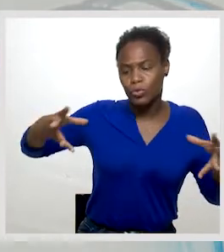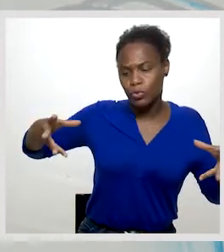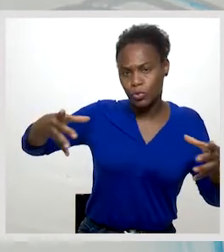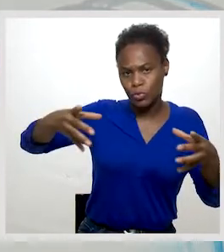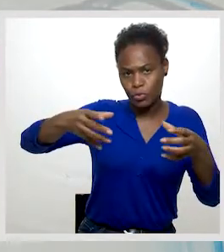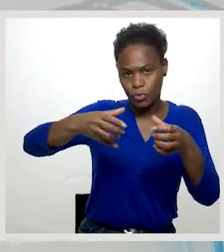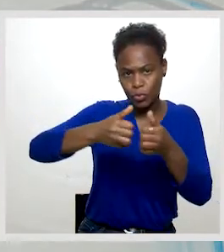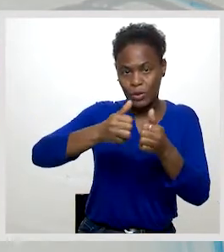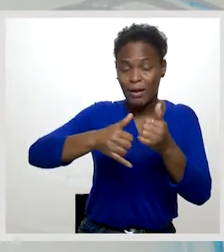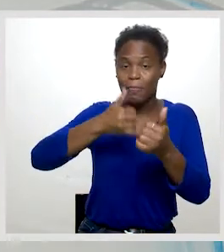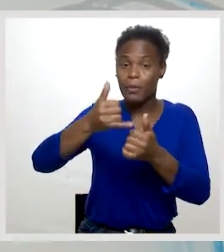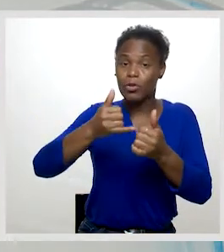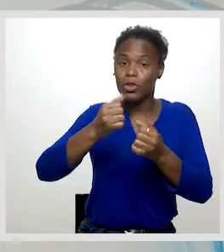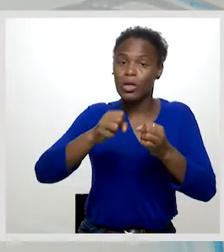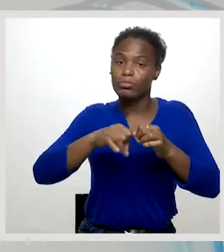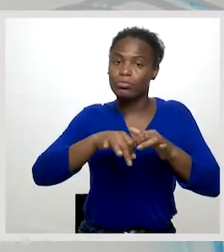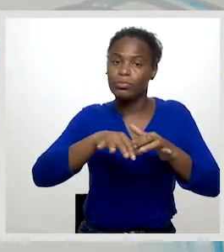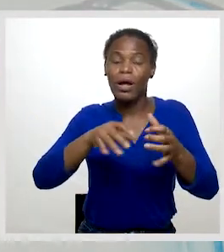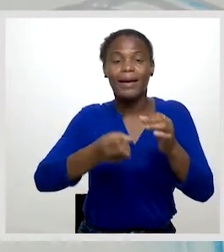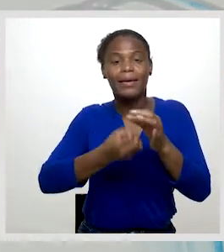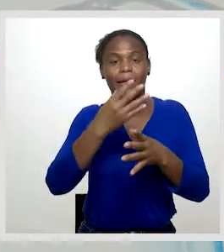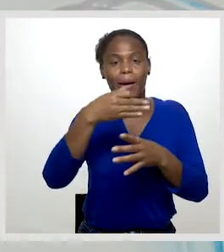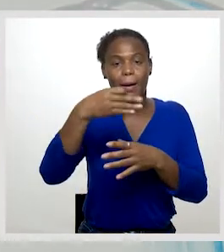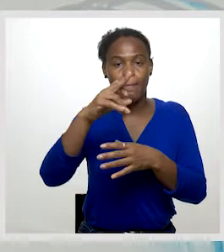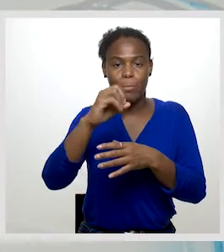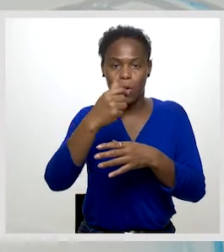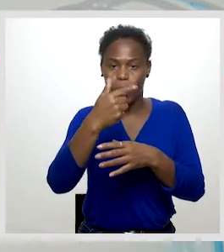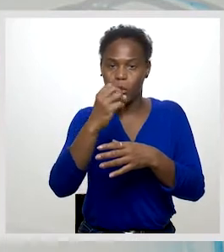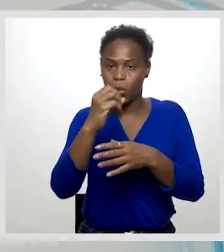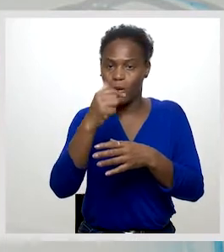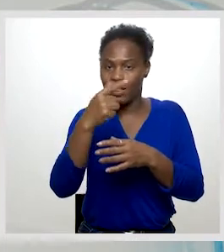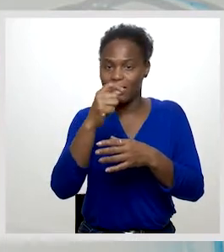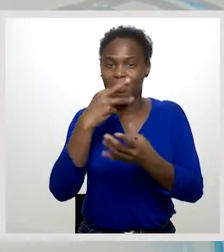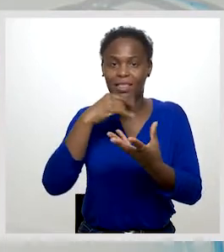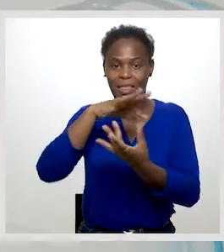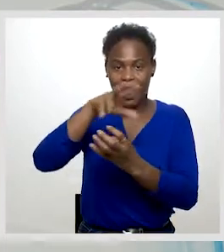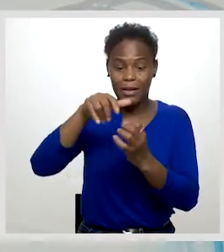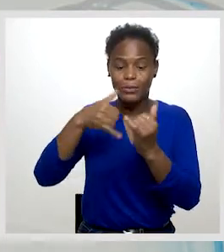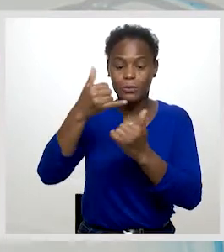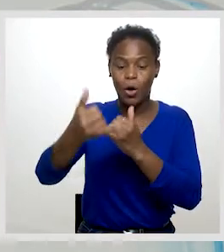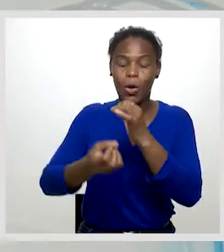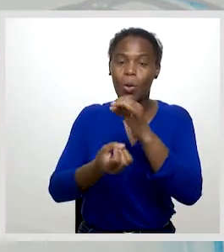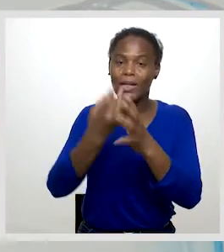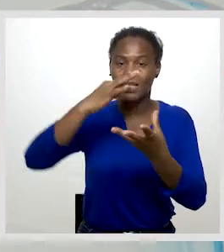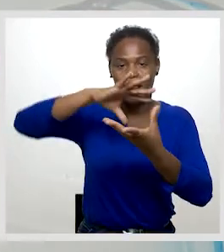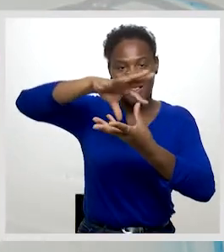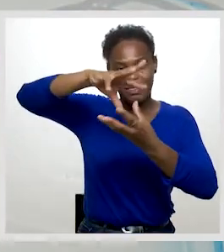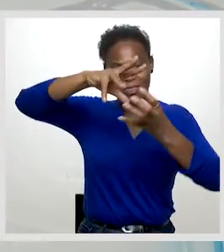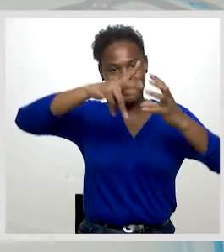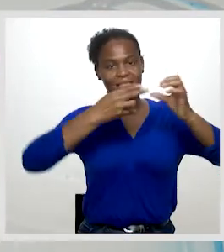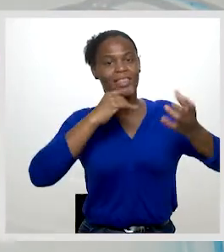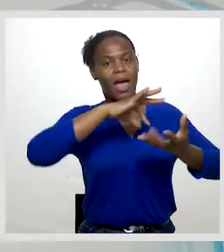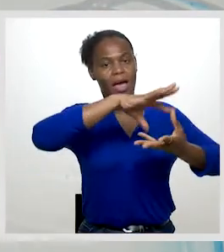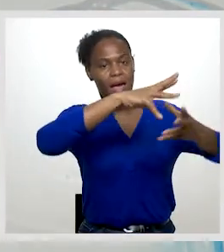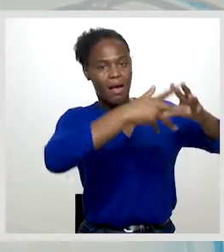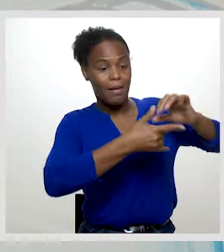e estaria na origem da prototerra, que estaria na origem da Terra propriamente dita. Depois da formação da Terra, ela veio